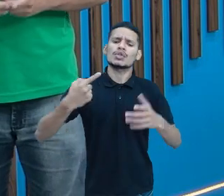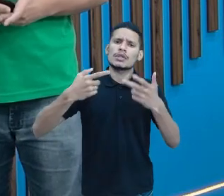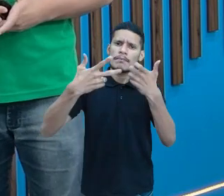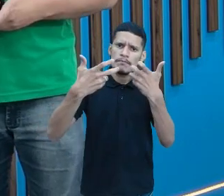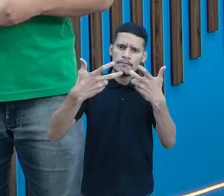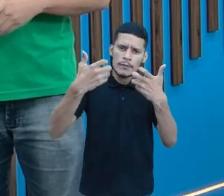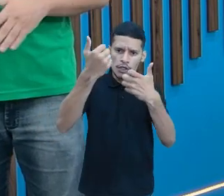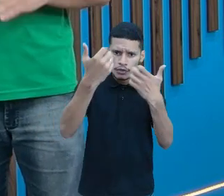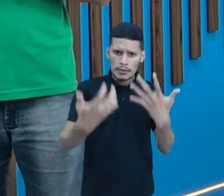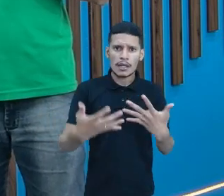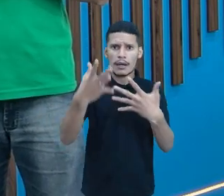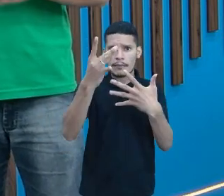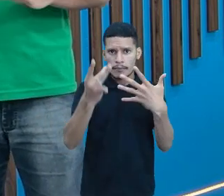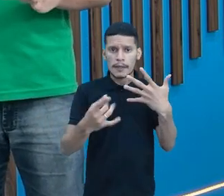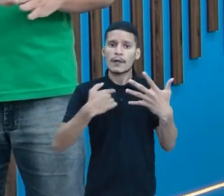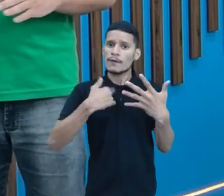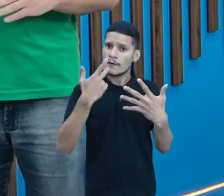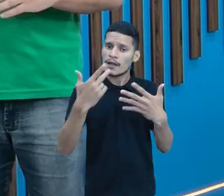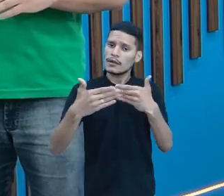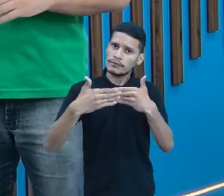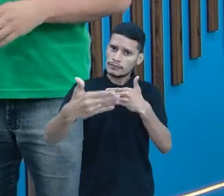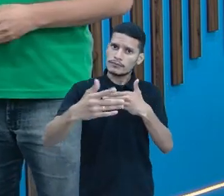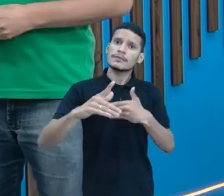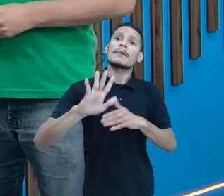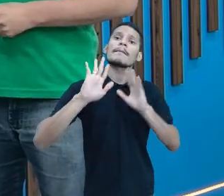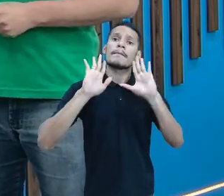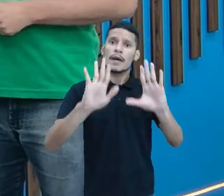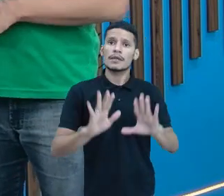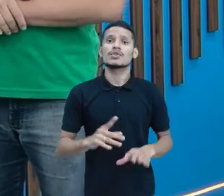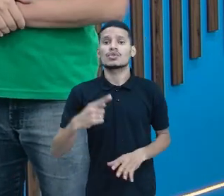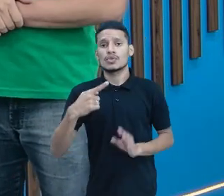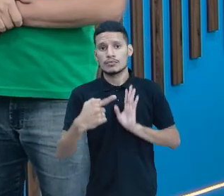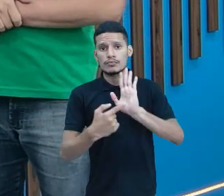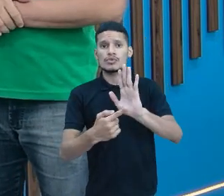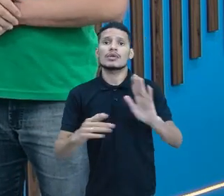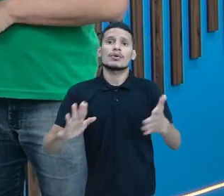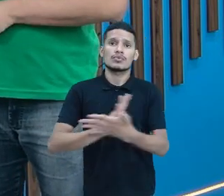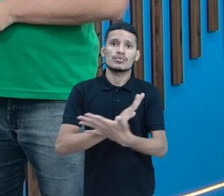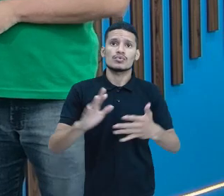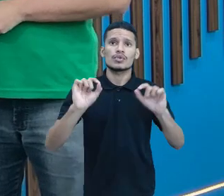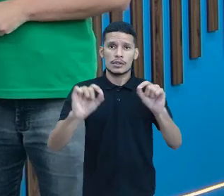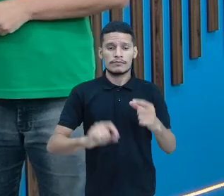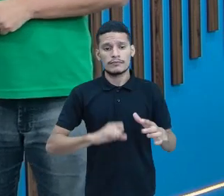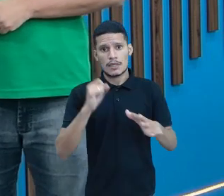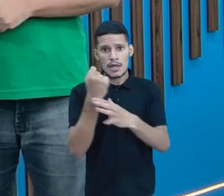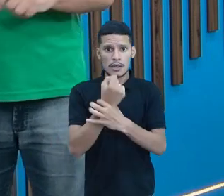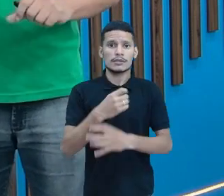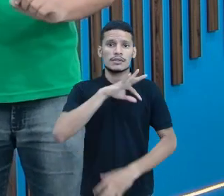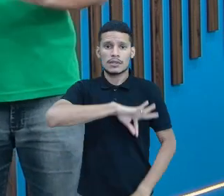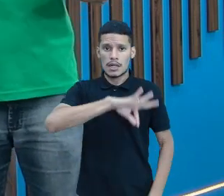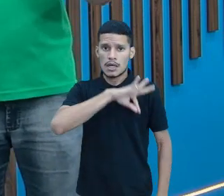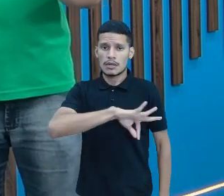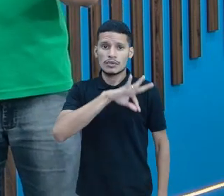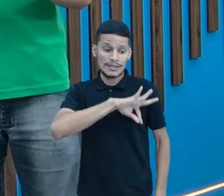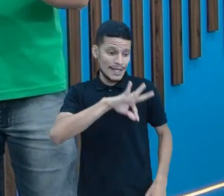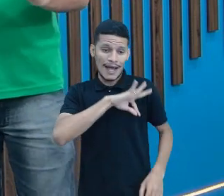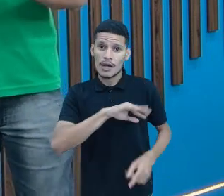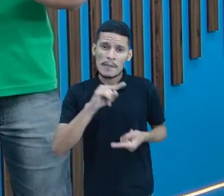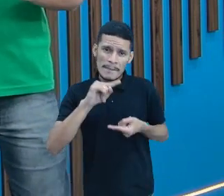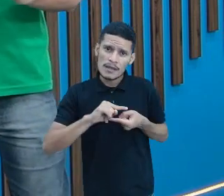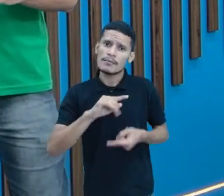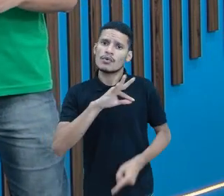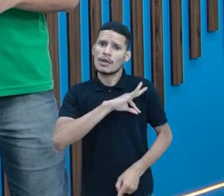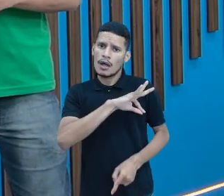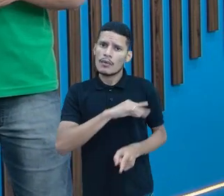pouco mais sobre legislação trabalhista mais adiante, mas eu posso destacar aqui, ó, garantia de um salário mínimo, pelo menos um salário mínimo,